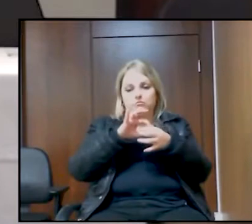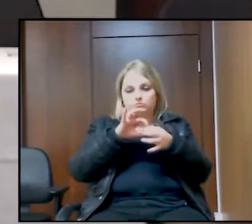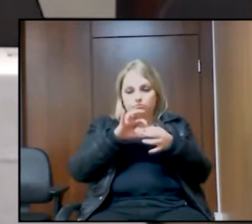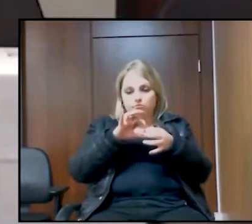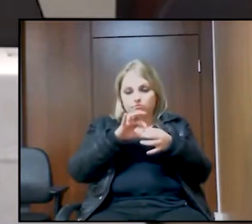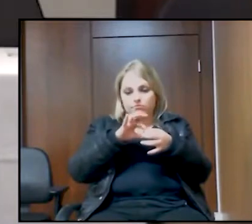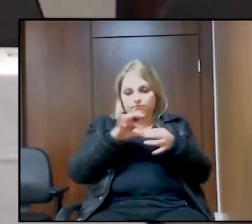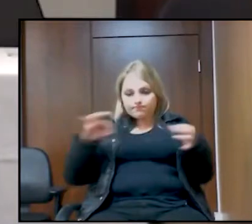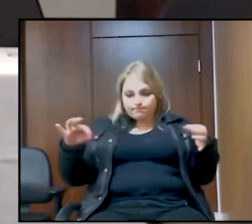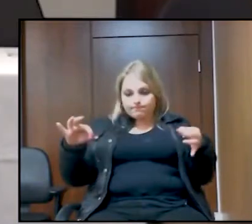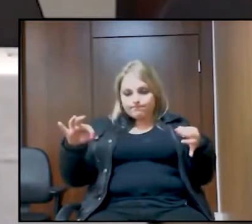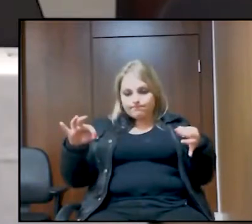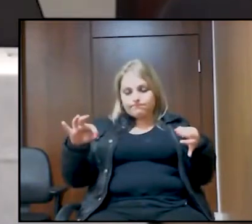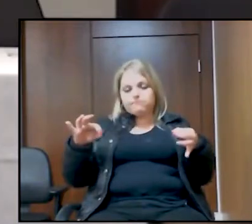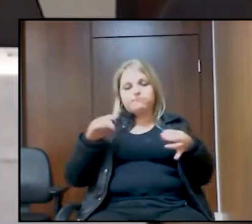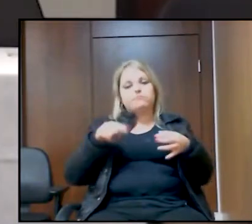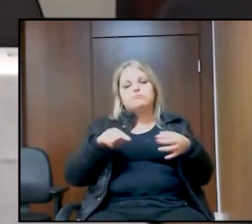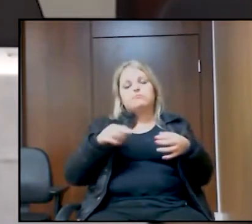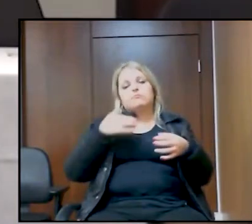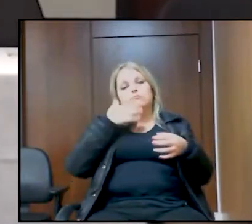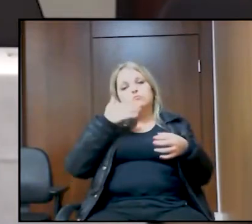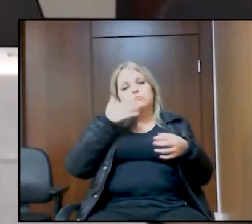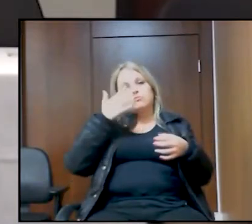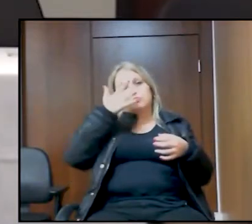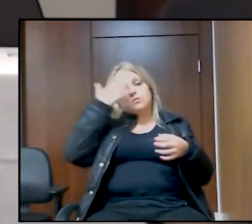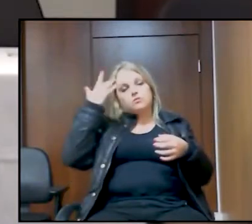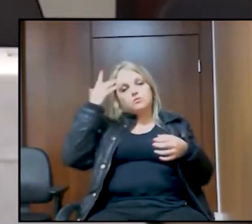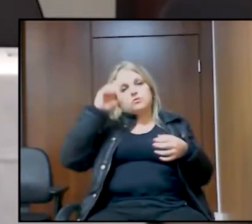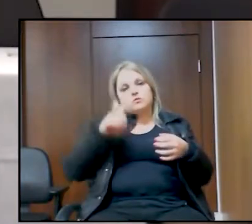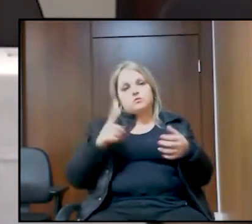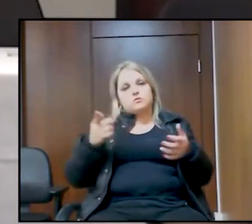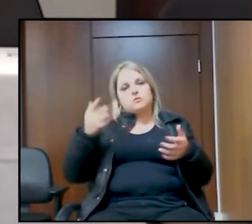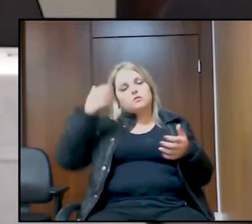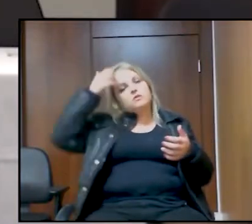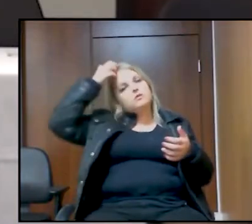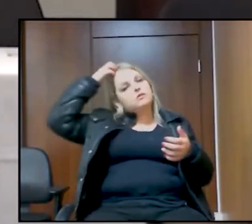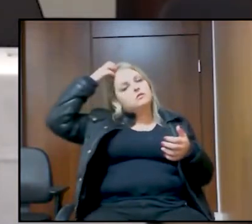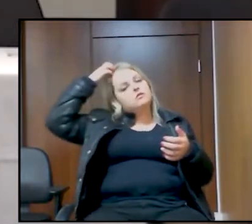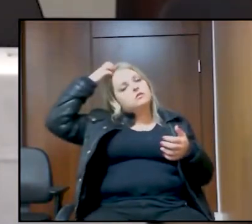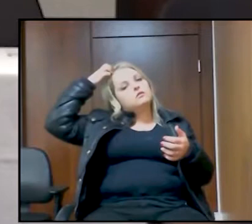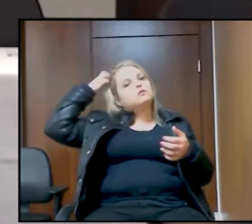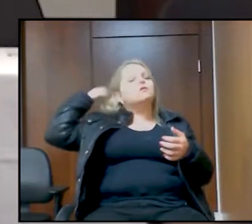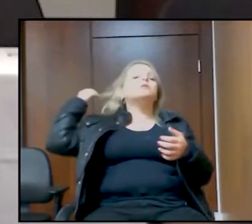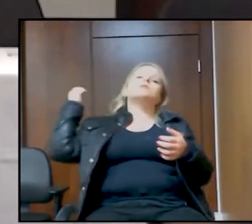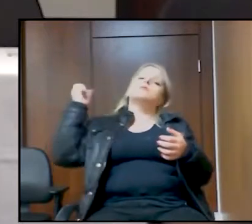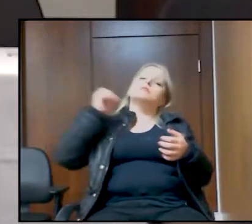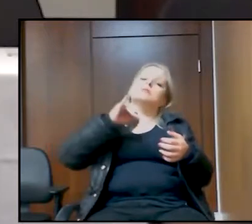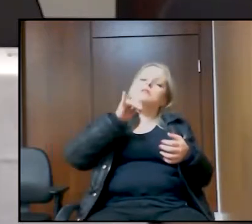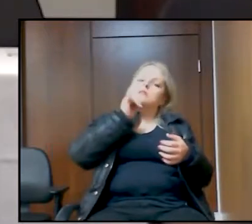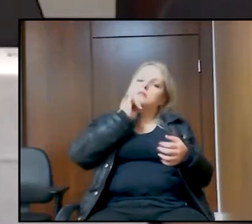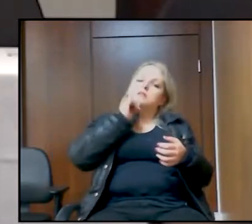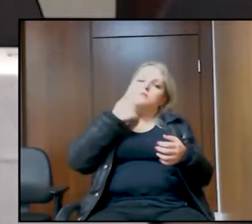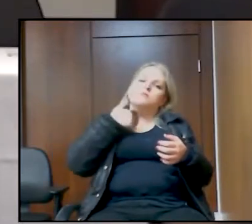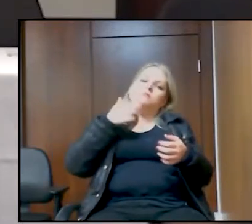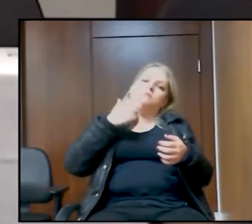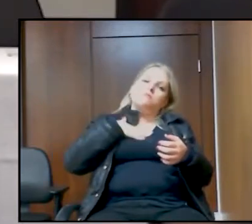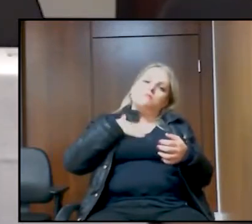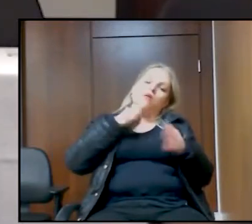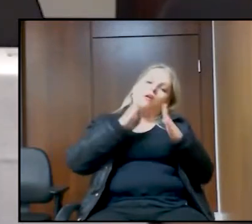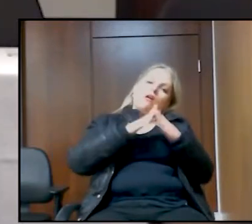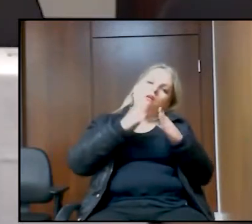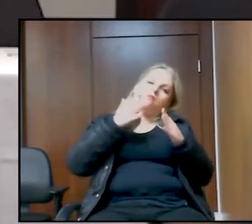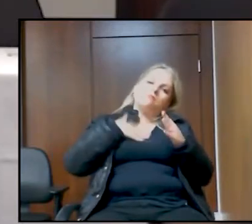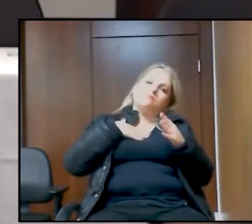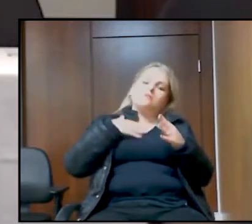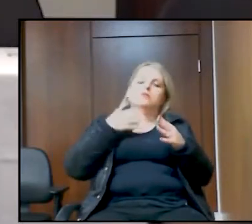com deficiência já não é viável. E no caso do programa Minha Casa Minha Vida e outros, muitos outros, aqui em